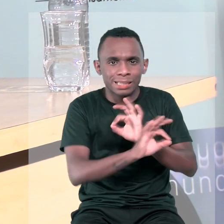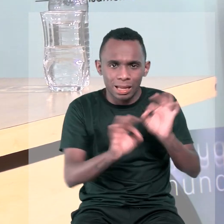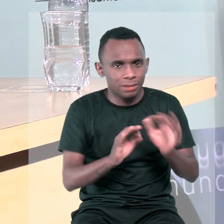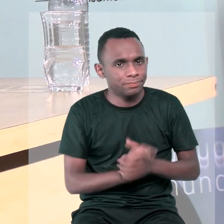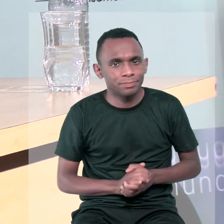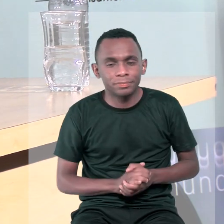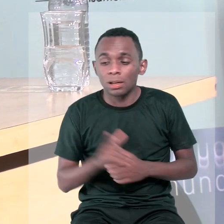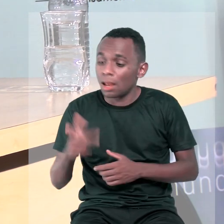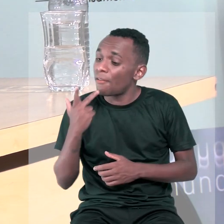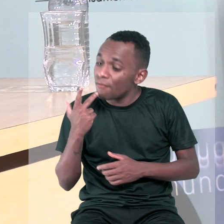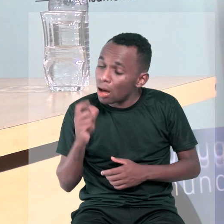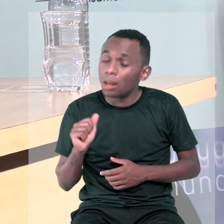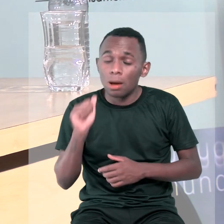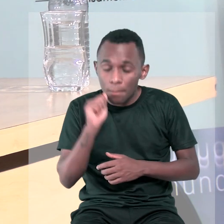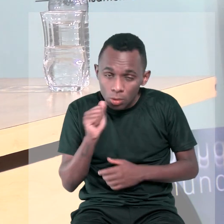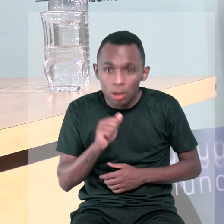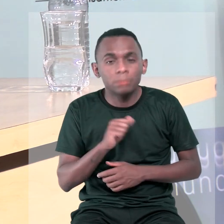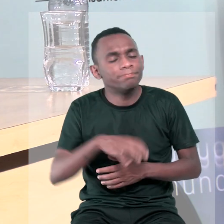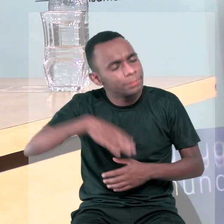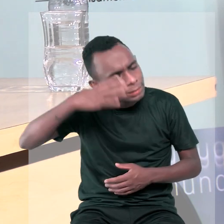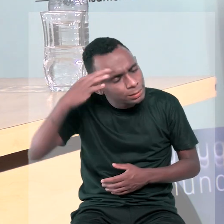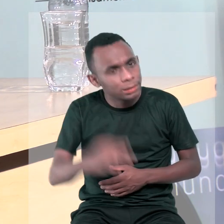termo aparece só num pós-fácil do livro,